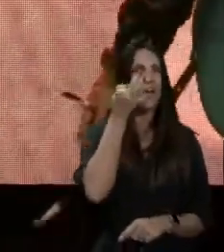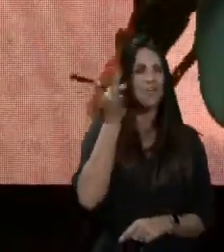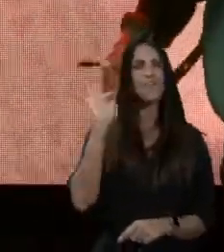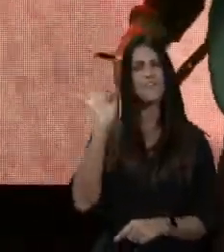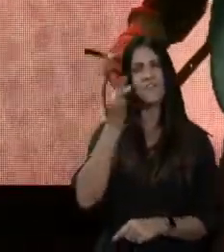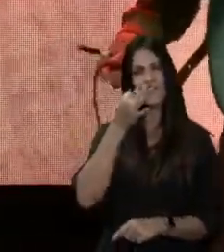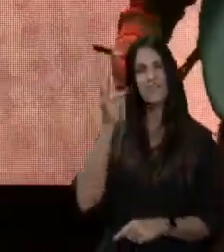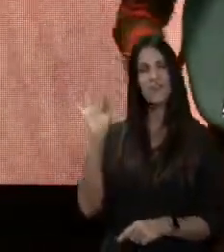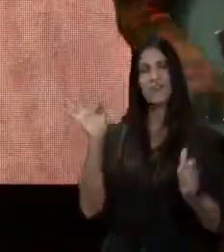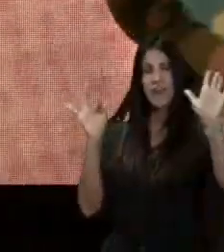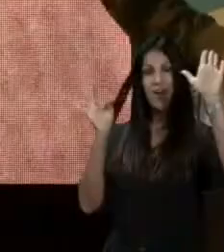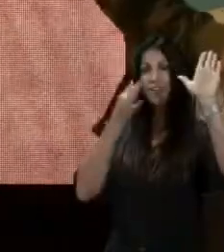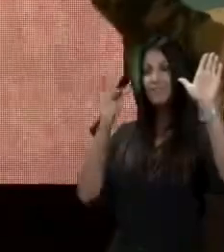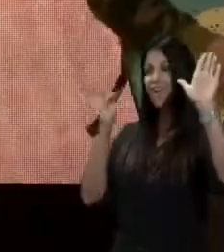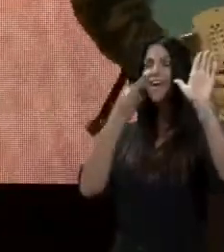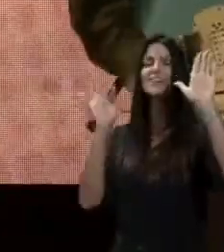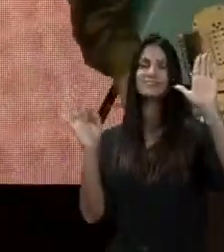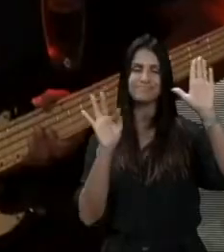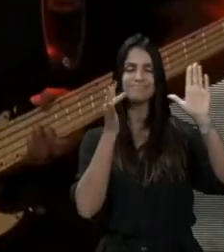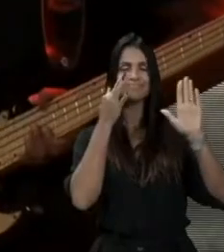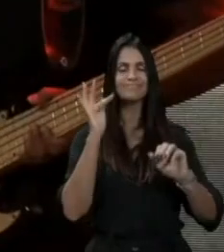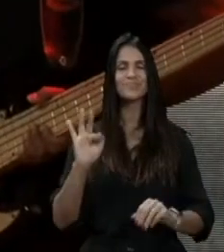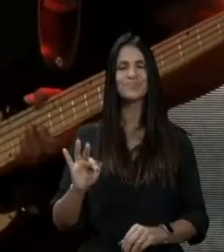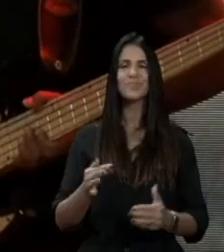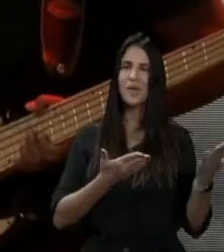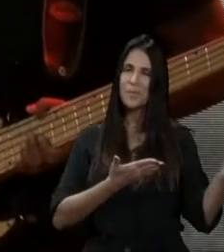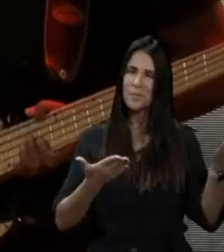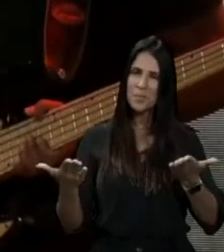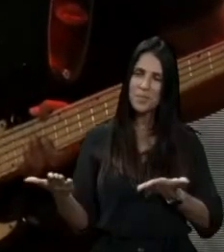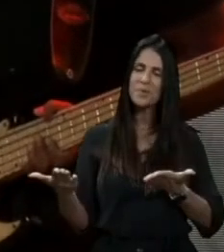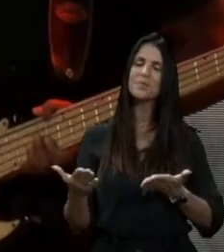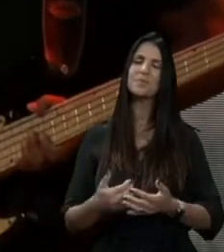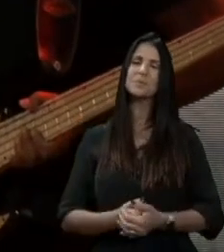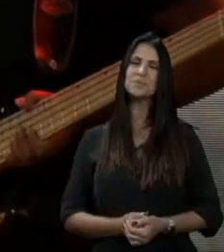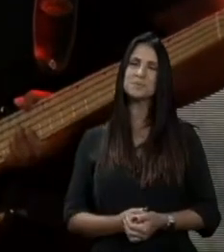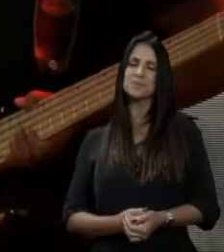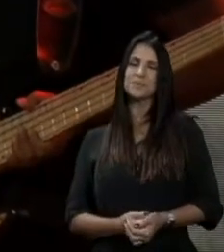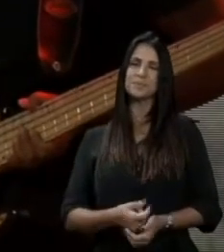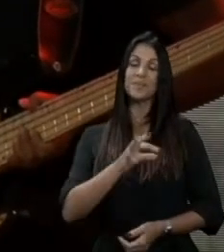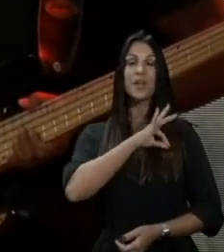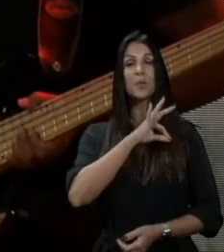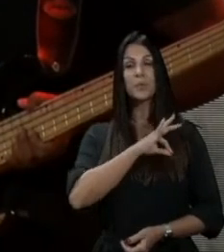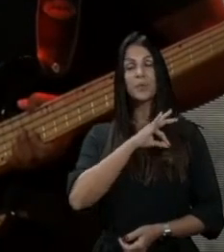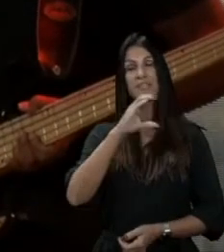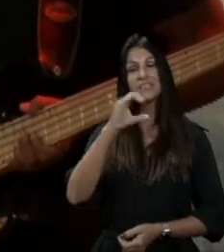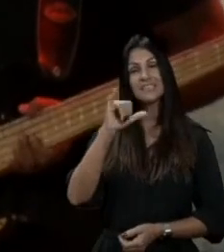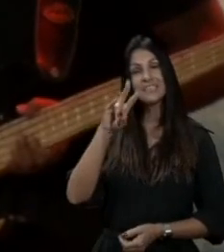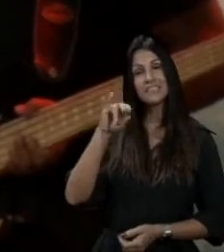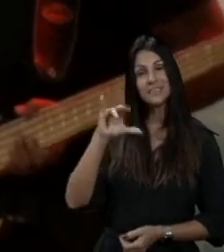tem aqui ou Doutor muito bem vindos a polícia federal Polícia Civil